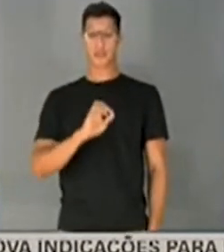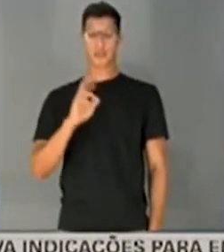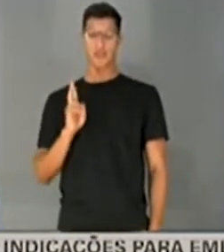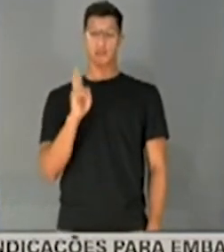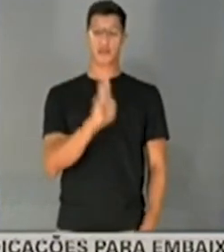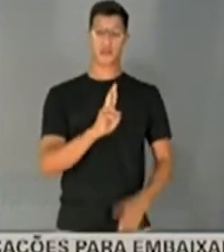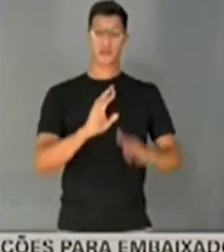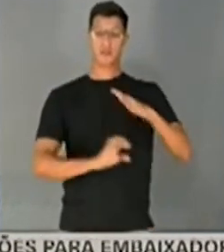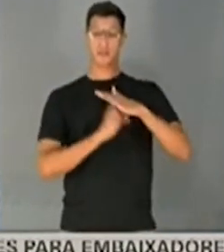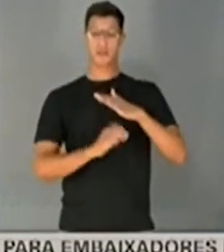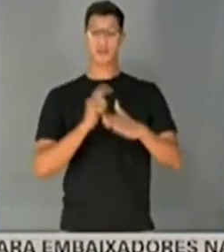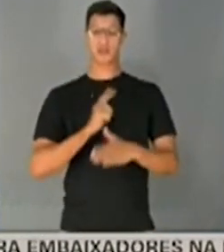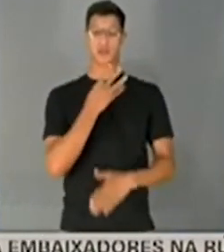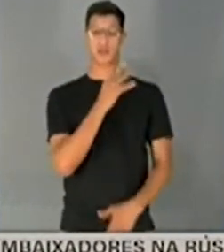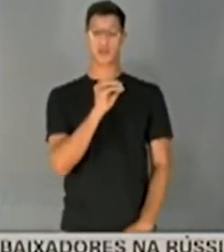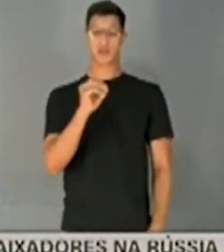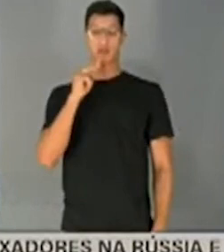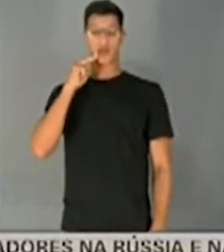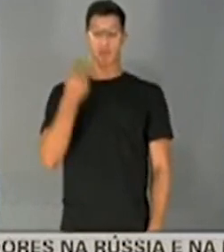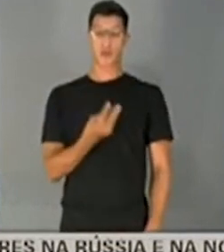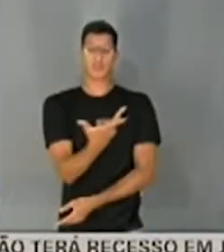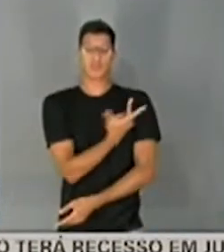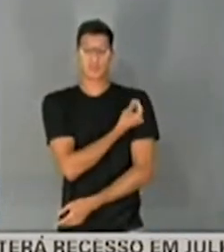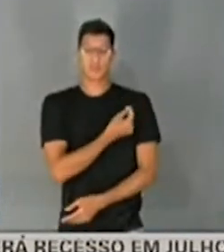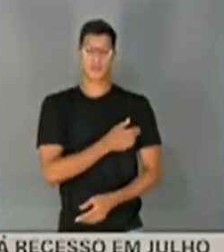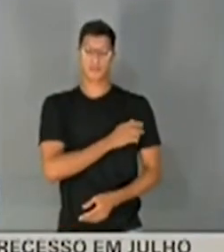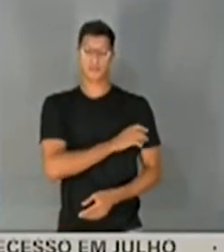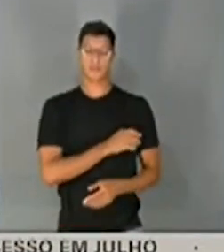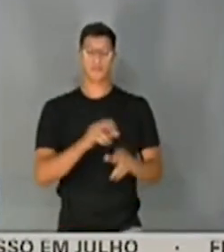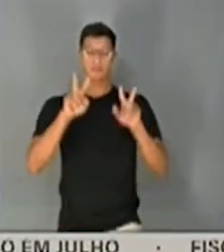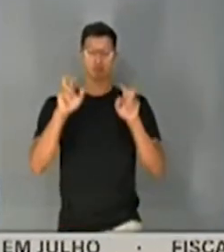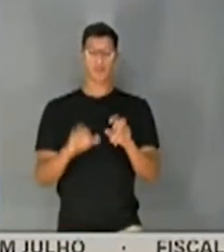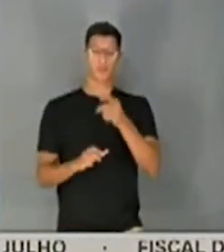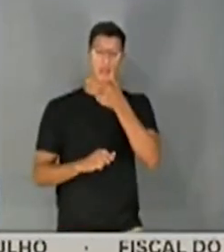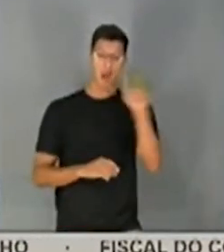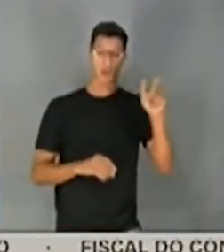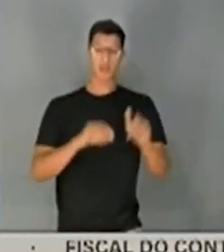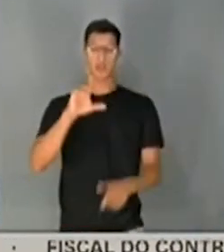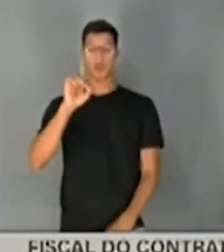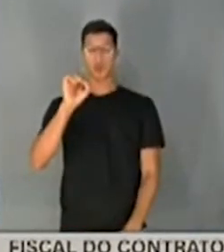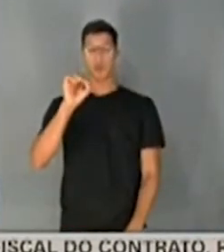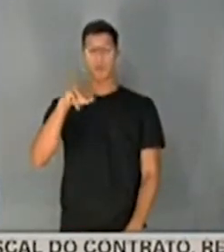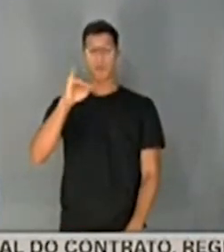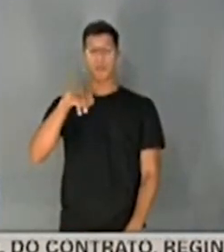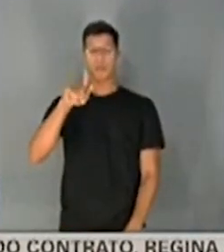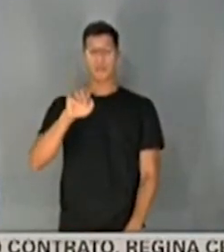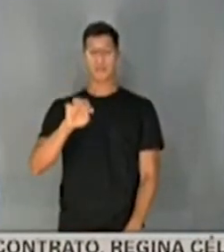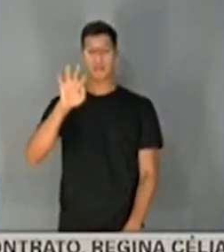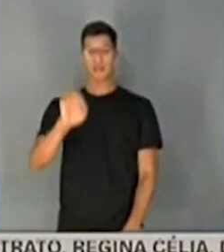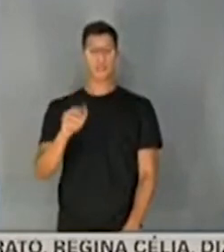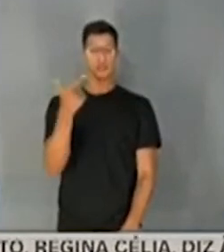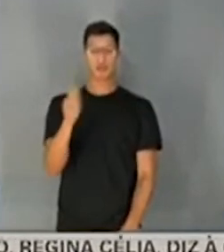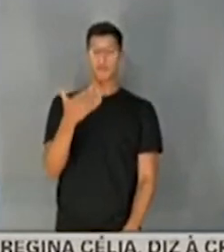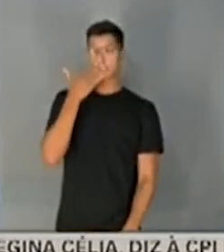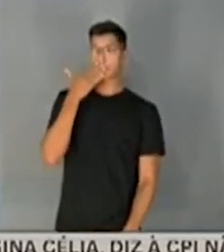possuía 400 milhões de doses de vacina da fabricante AstraZeneca. Acerca da alegação do senhor Dominguete, nunca houve nenhum